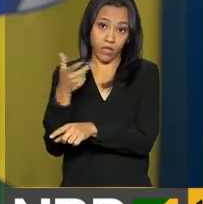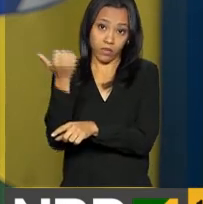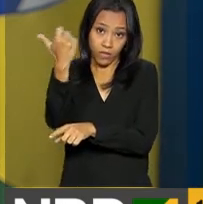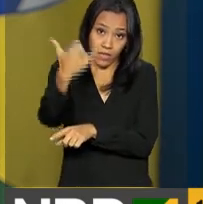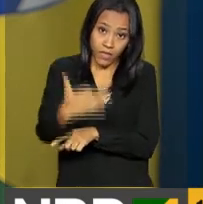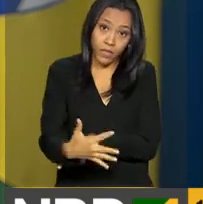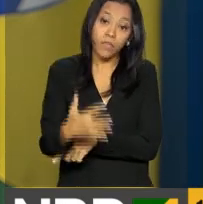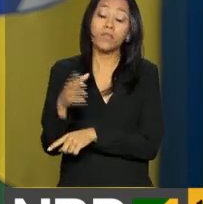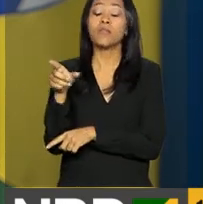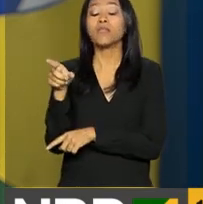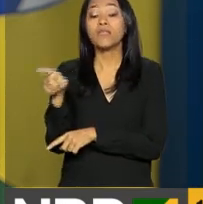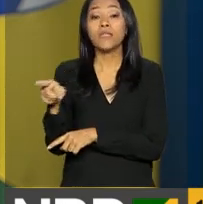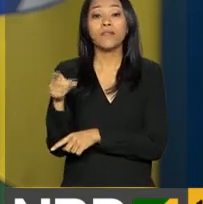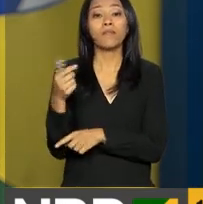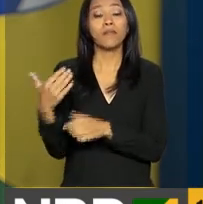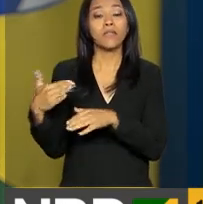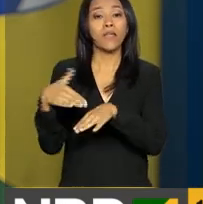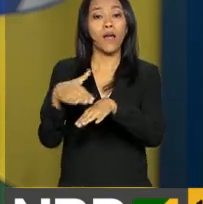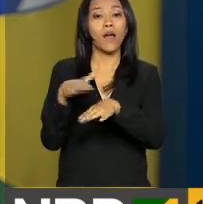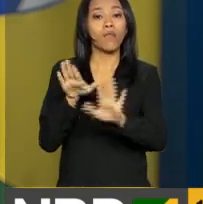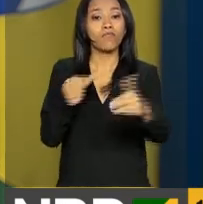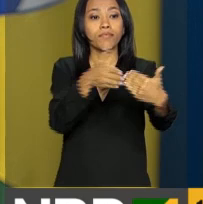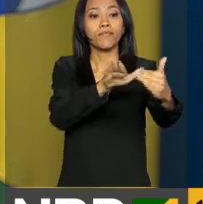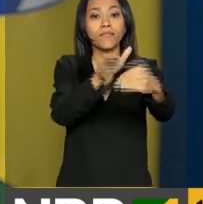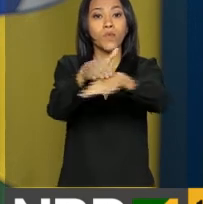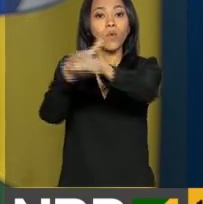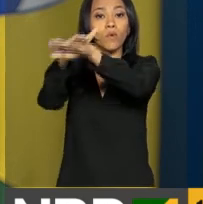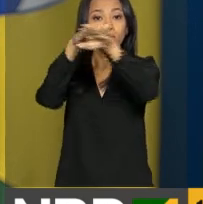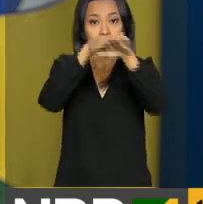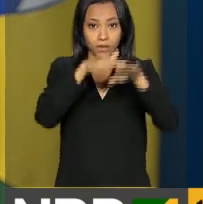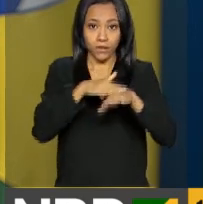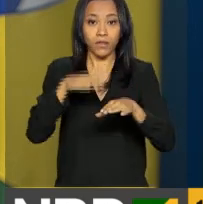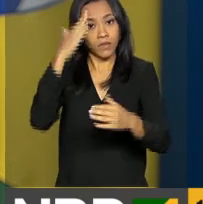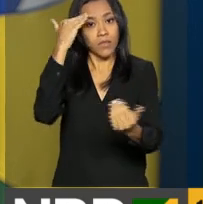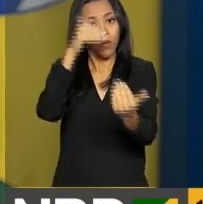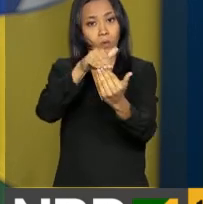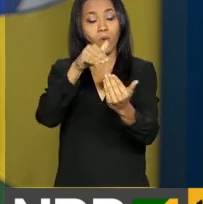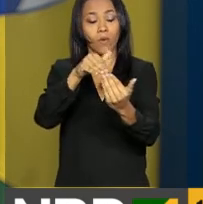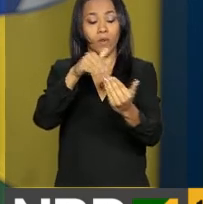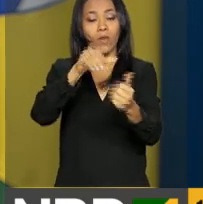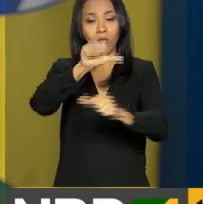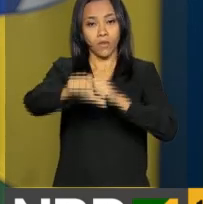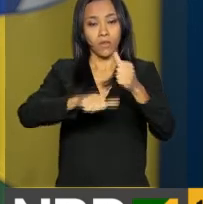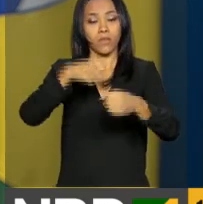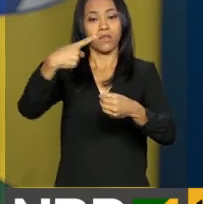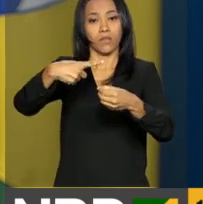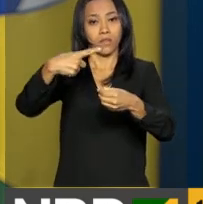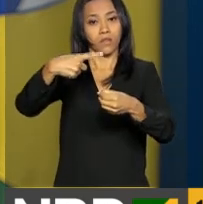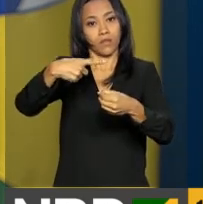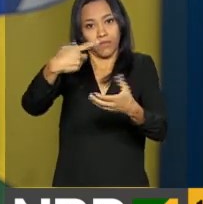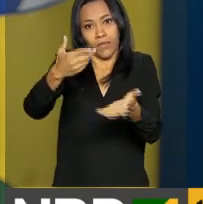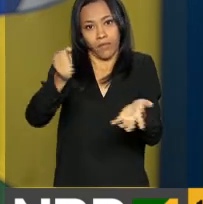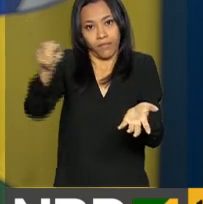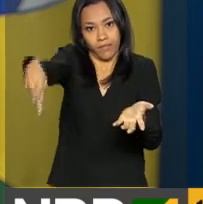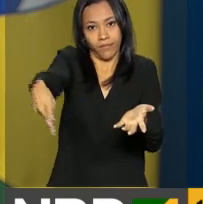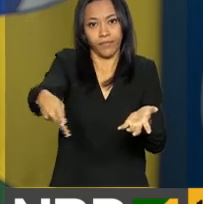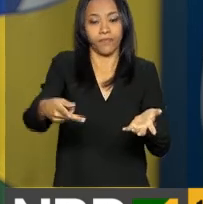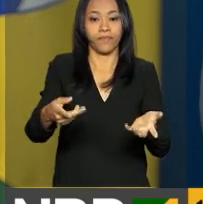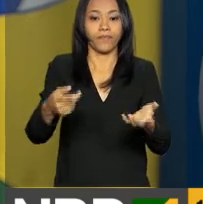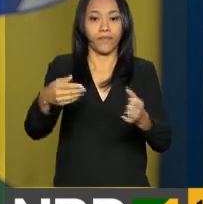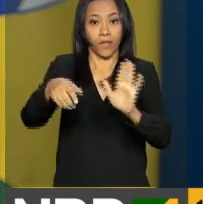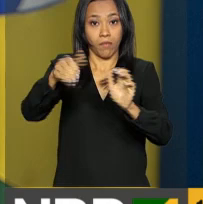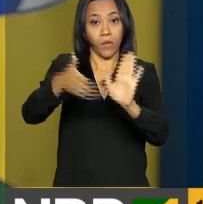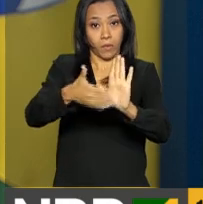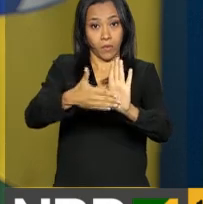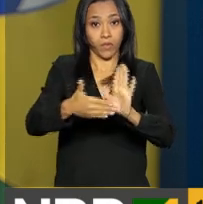haverá com os municípios em face da reforma da Previdência. E eu vou dizer uma coisa, viu, Paulo, quando você deu aqueles